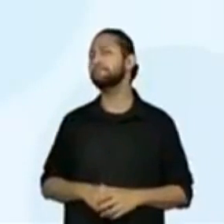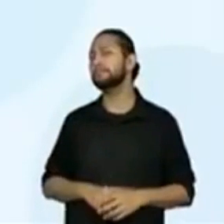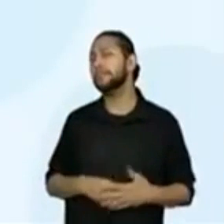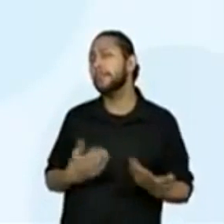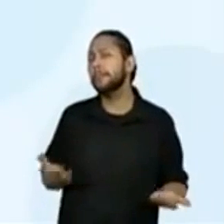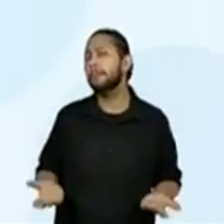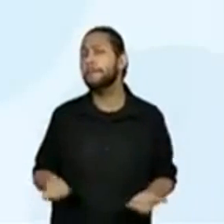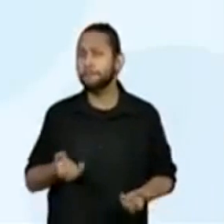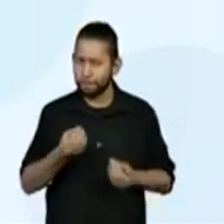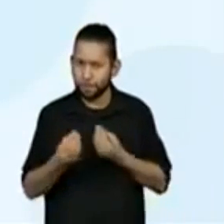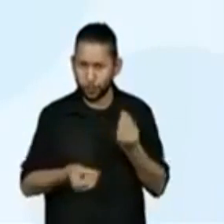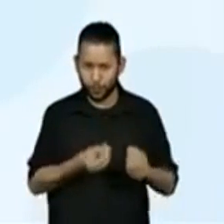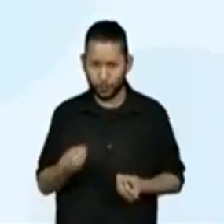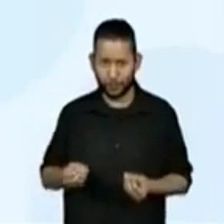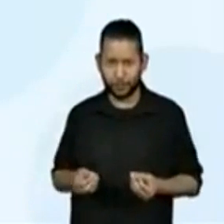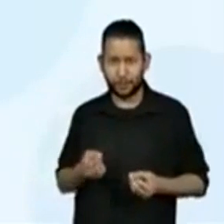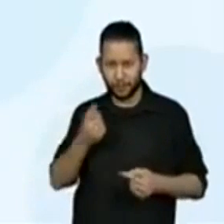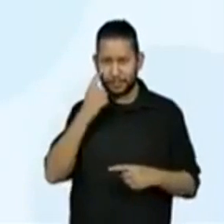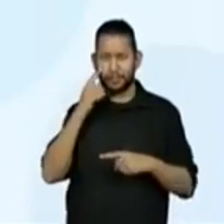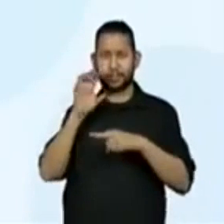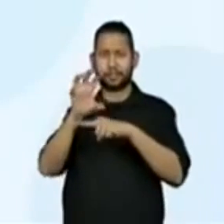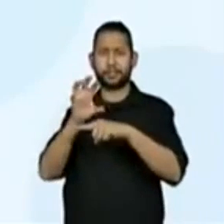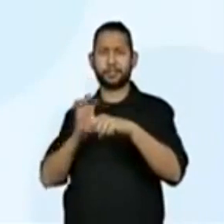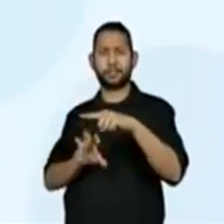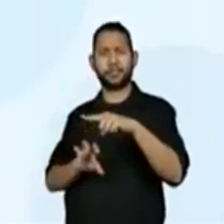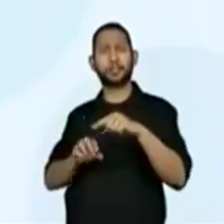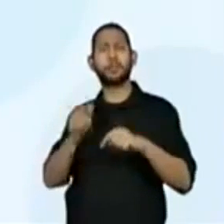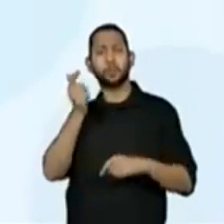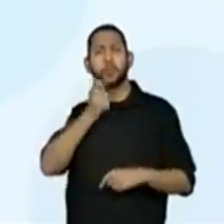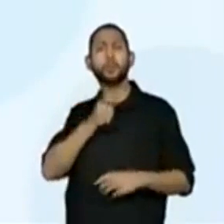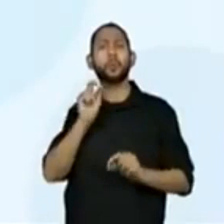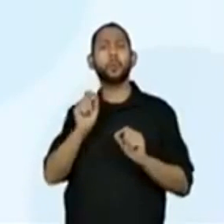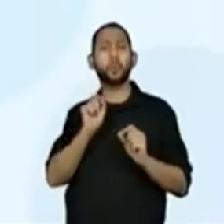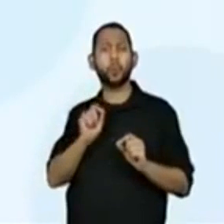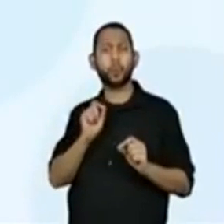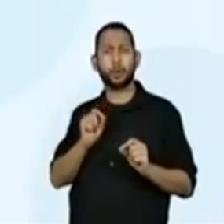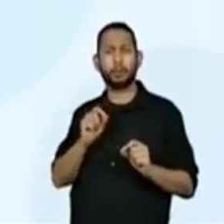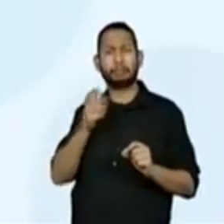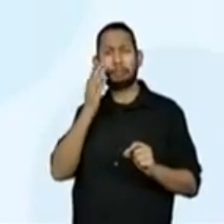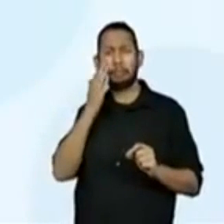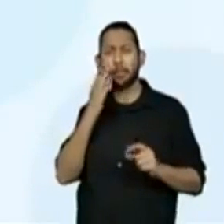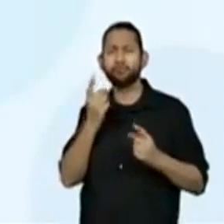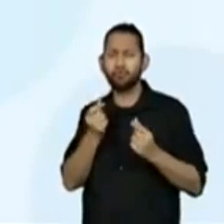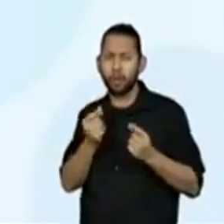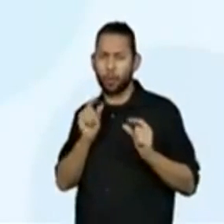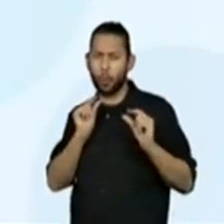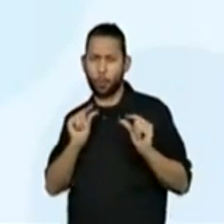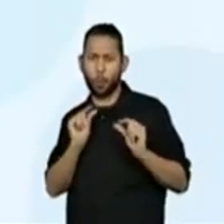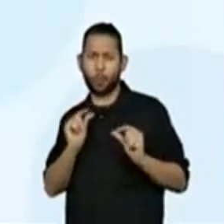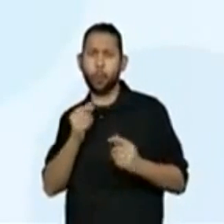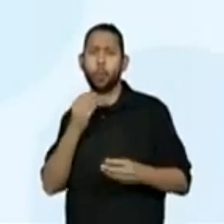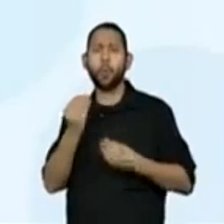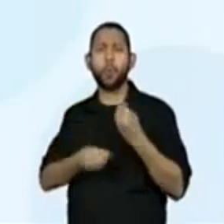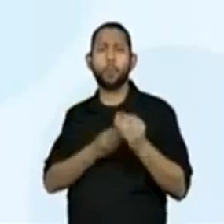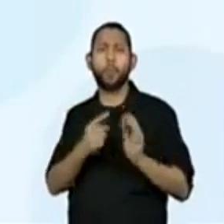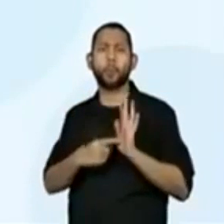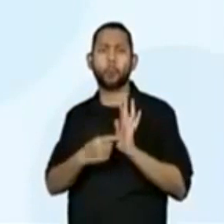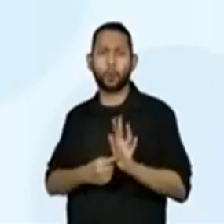Pessoal, na forma decimal, é legal que a gente possa, nesse exercício, dá para a gente se apoiar no dinheiro. Como é que eu represento R$